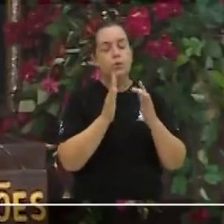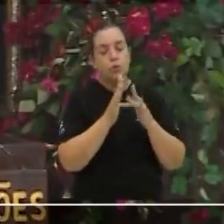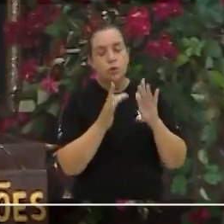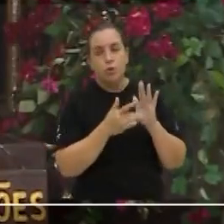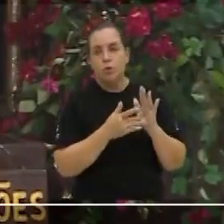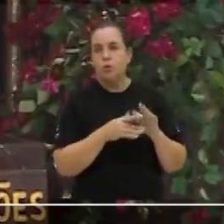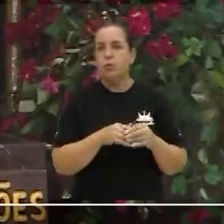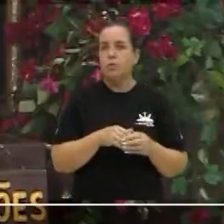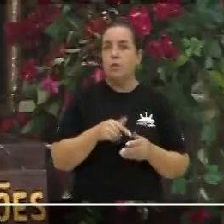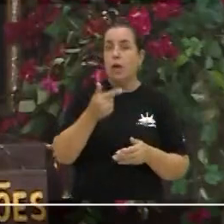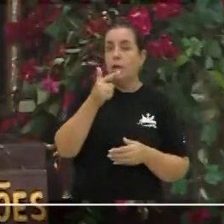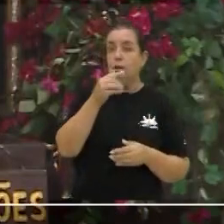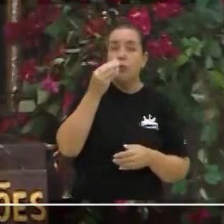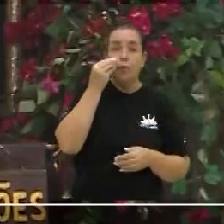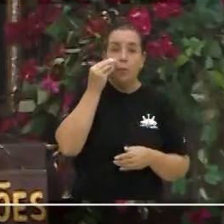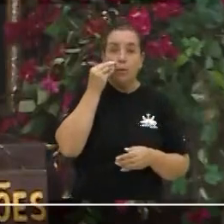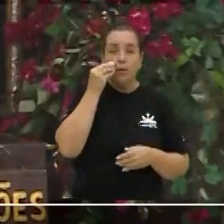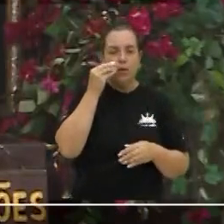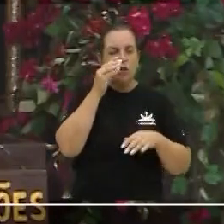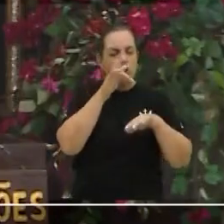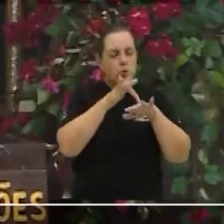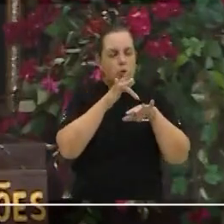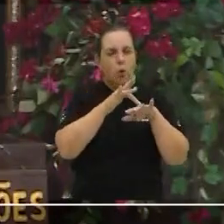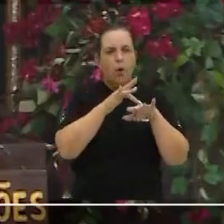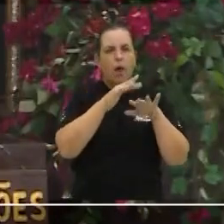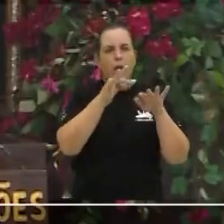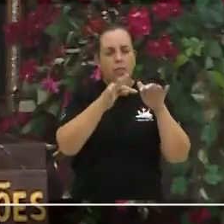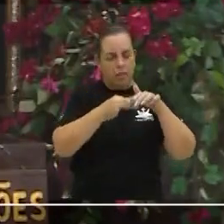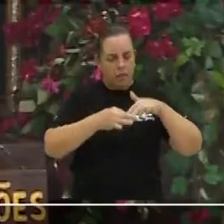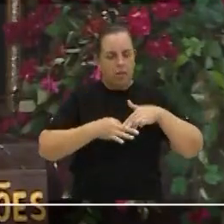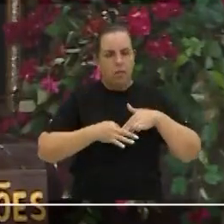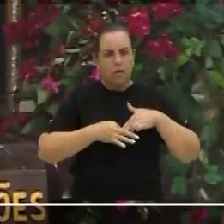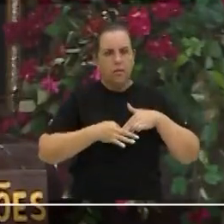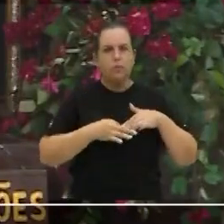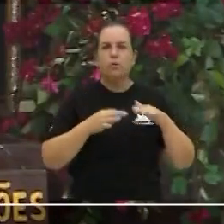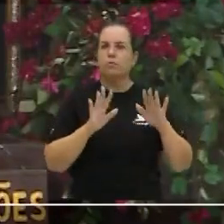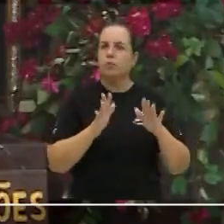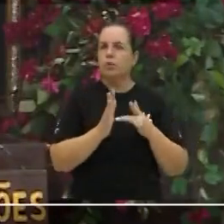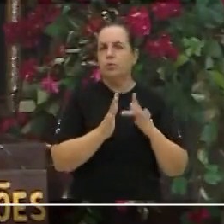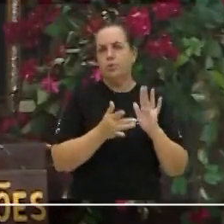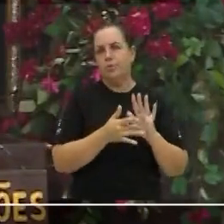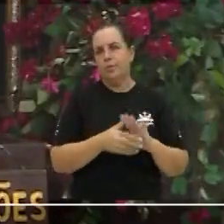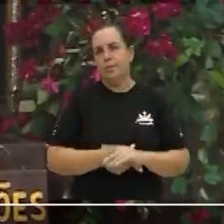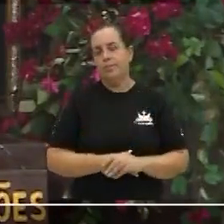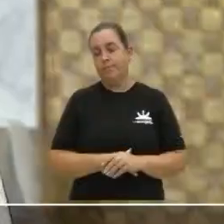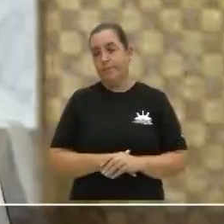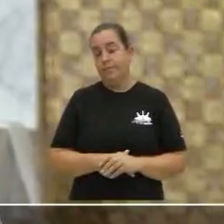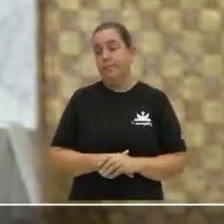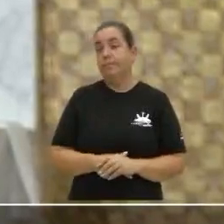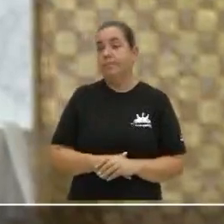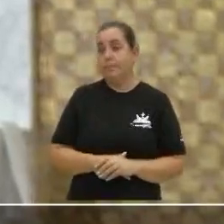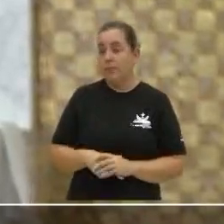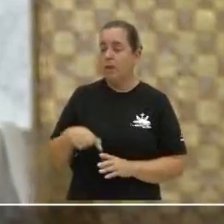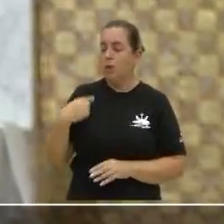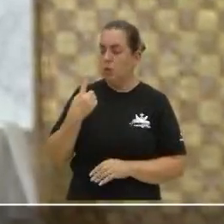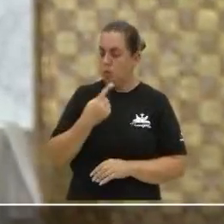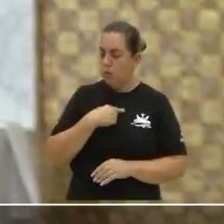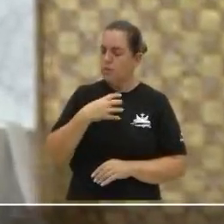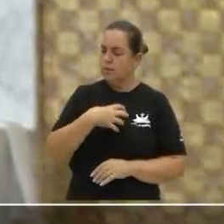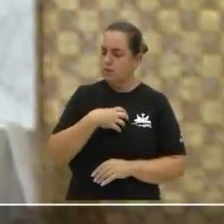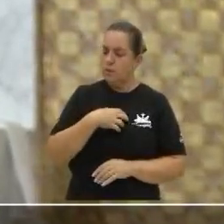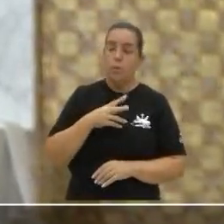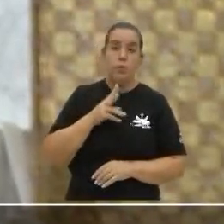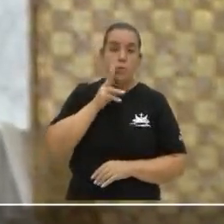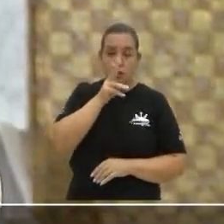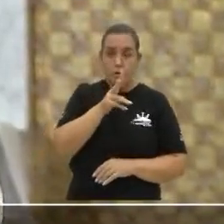como Tomé a oportunidade de tocar nos dedos, no lado de Jesus, para que nós nos sintamos